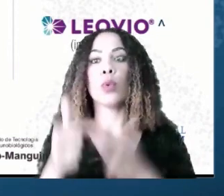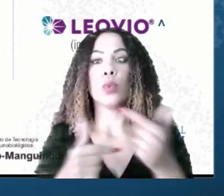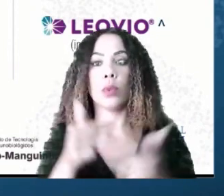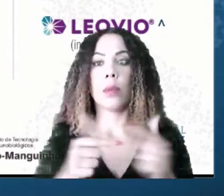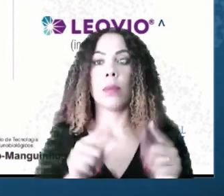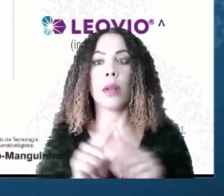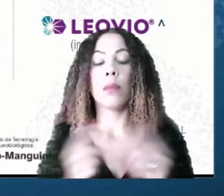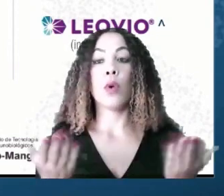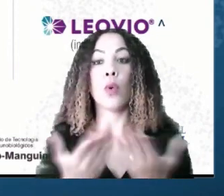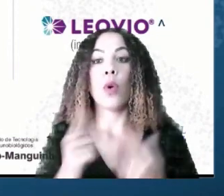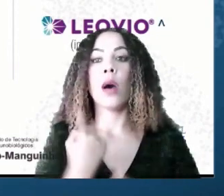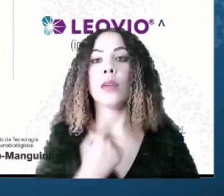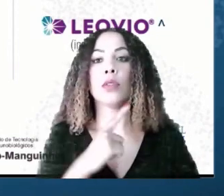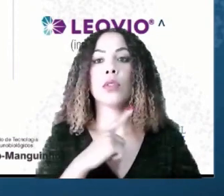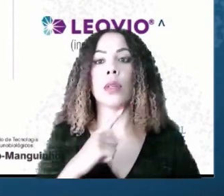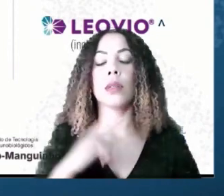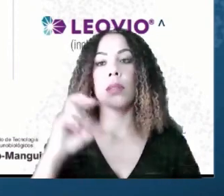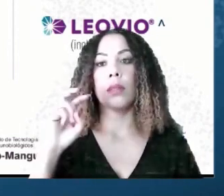tem 5